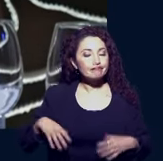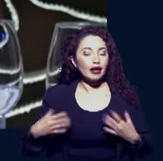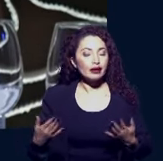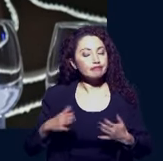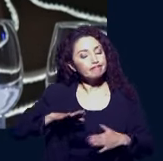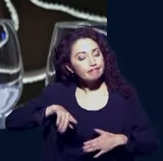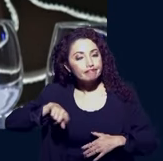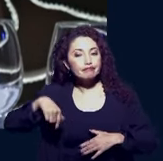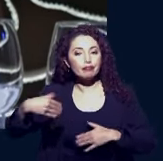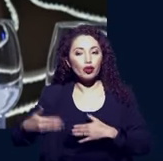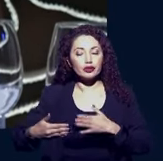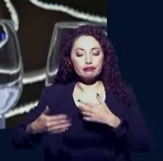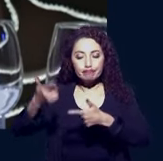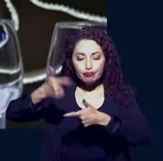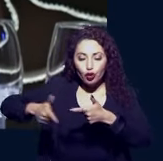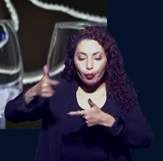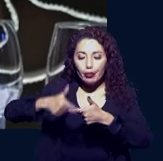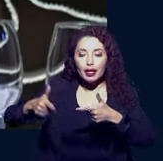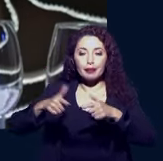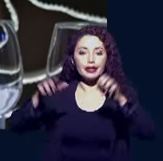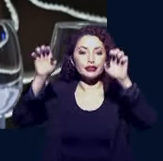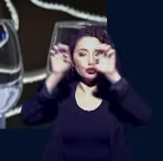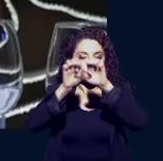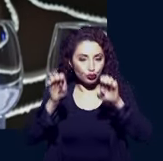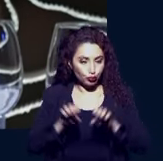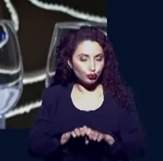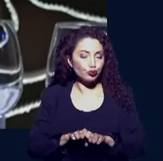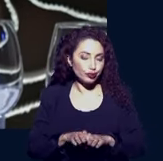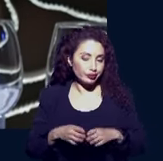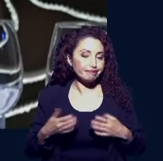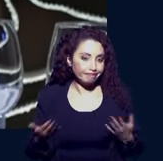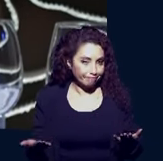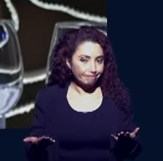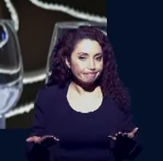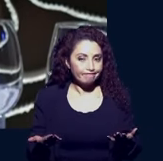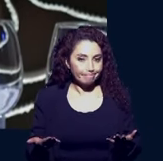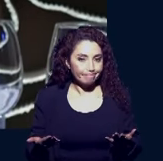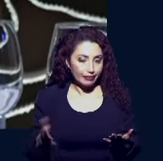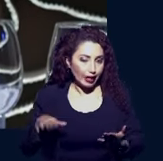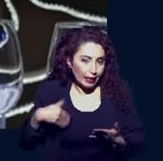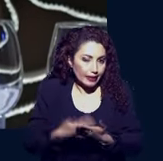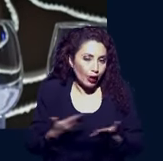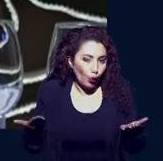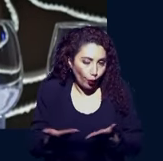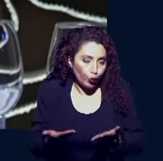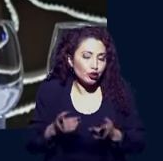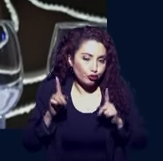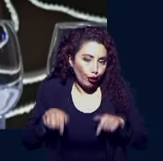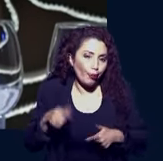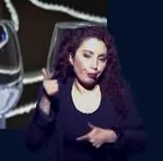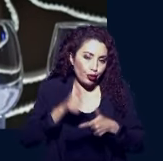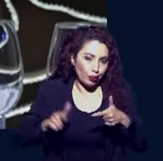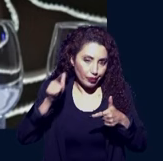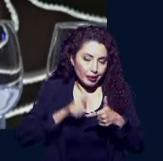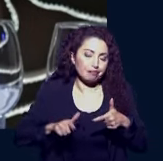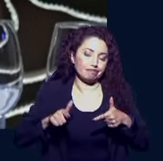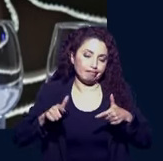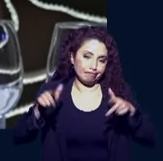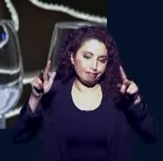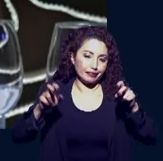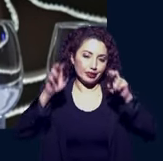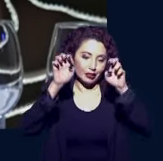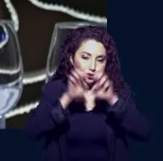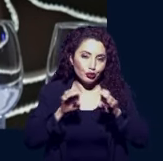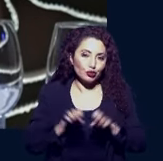ainda é um grande problema ainda é um grande problema né a gente fala de toda essa